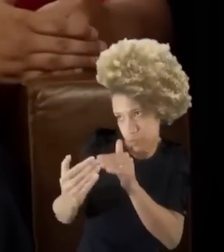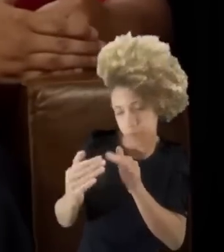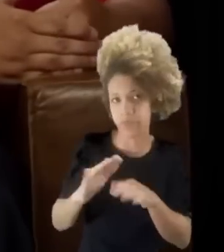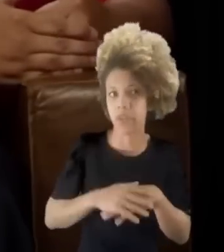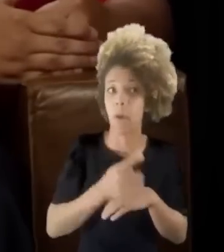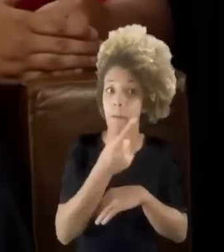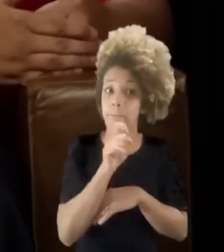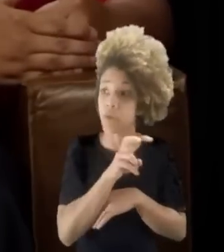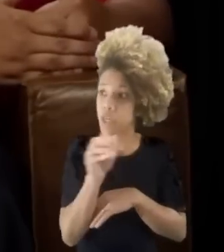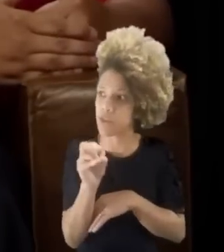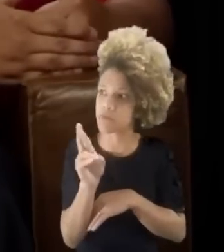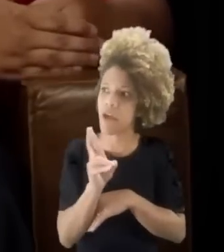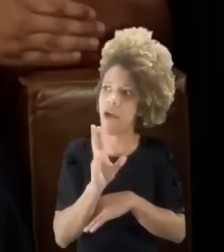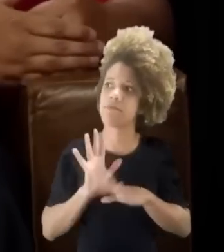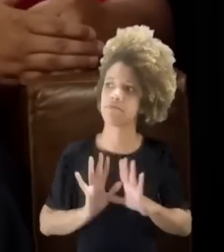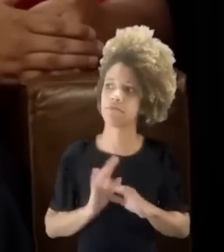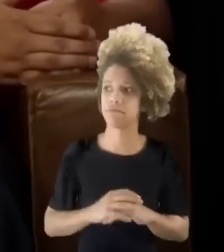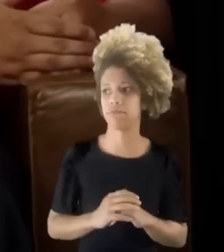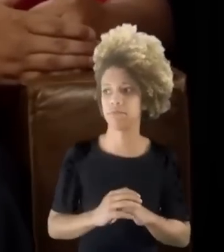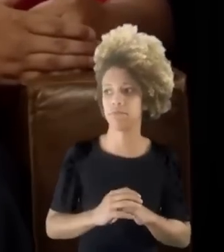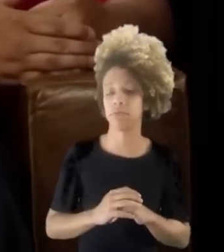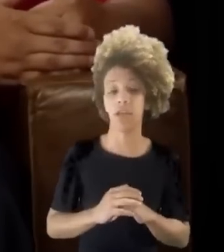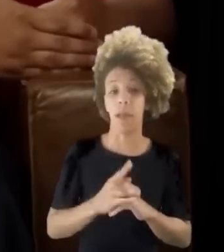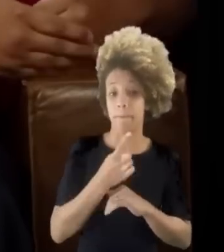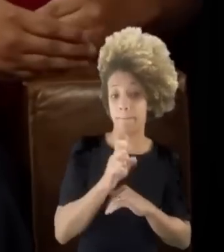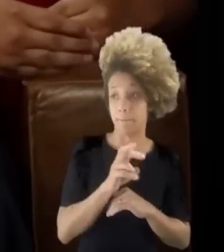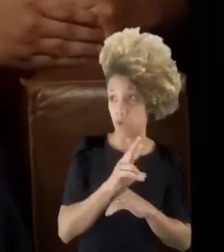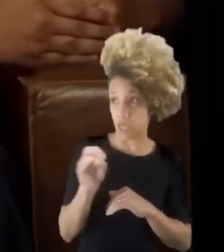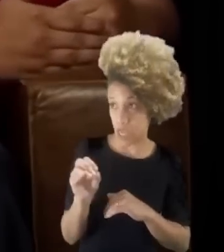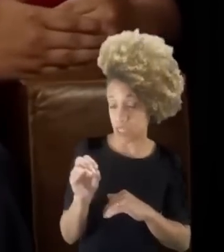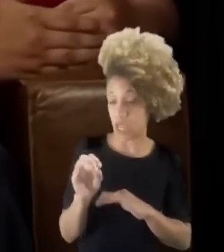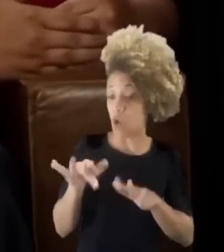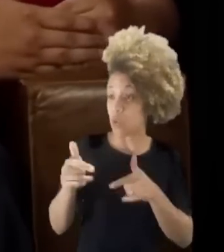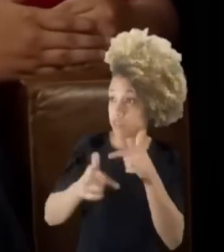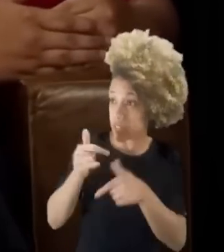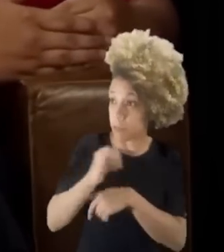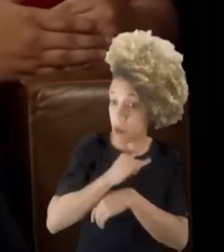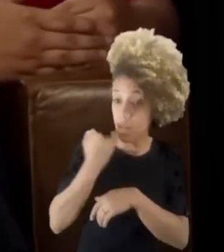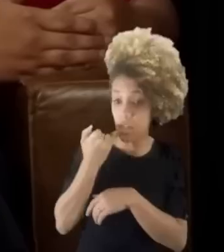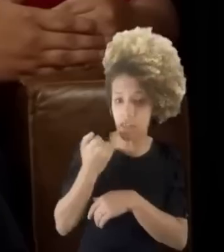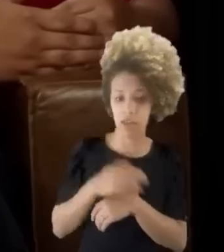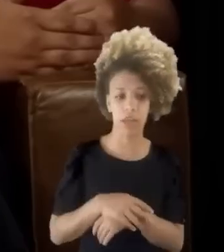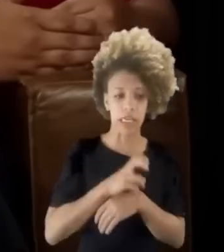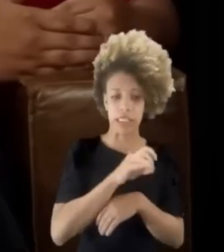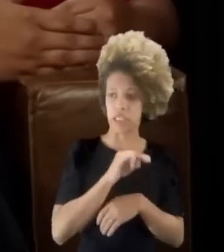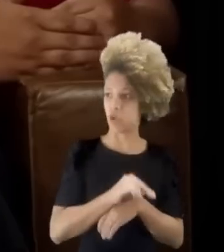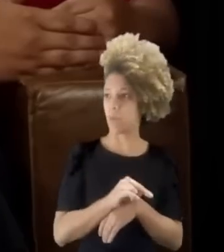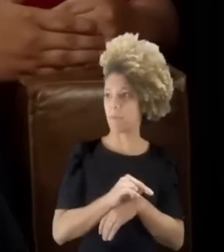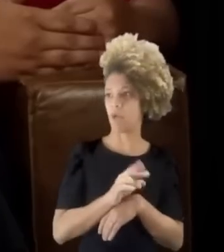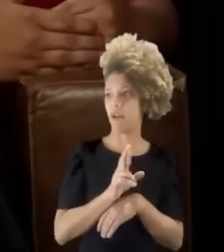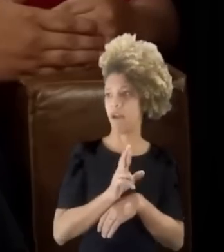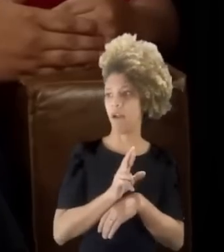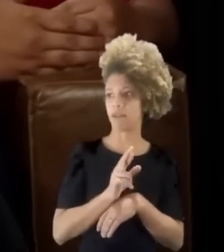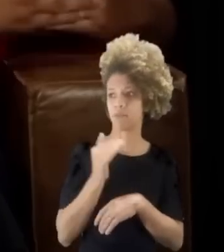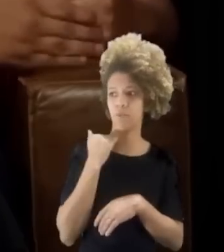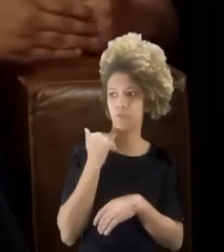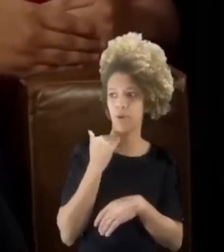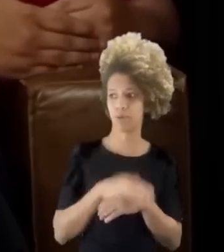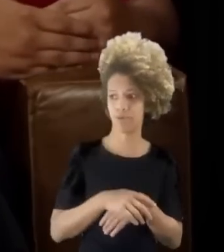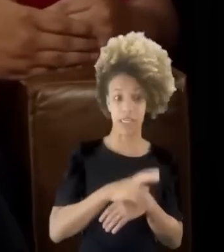entrava r$ 1.500 na conta dele ele dava que esses r$ 1.500 quando ele vai trabalhar no iFood passa 5.000 na conta dele